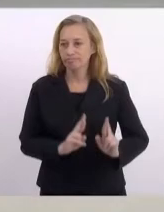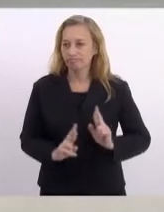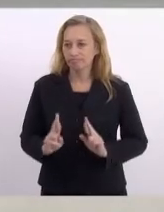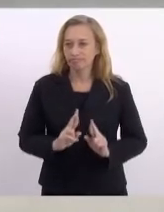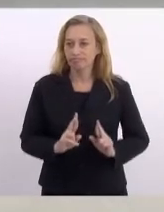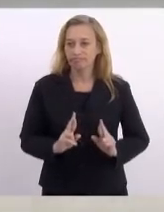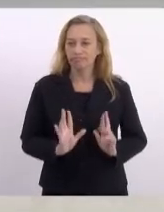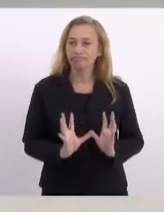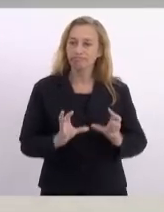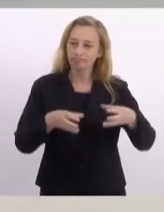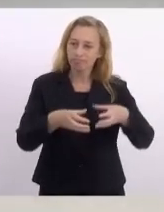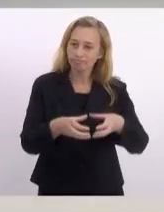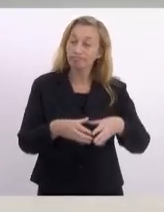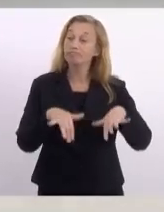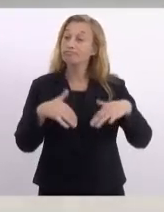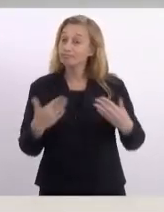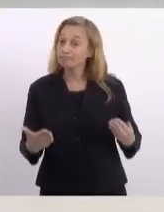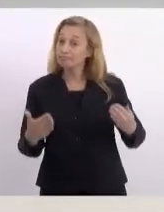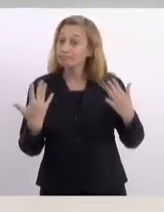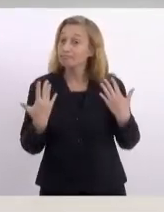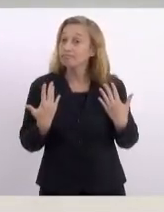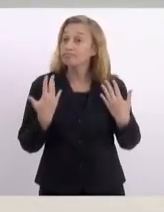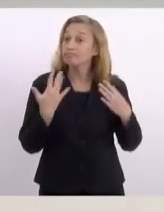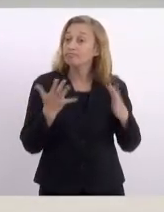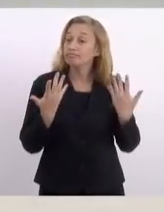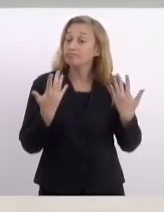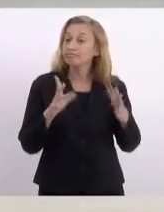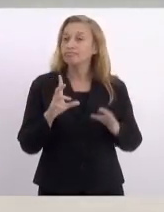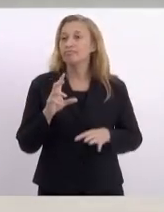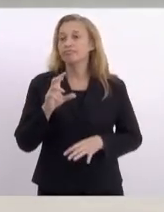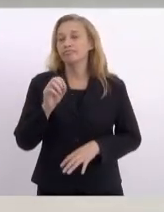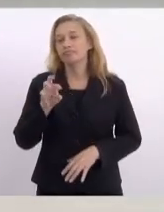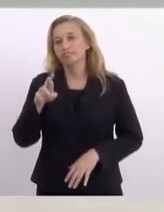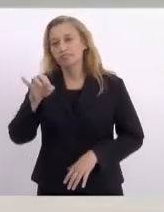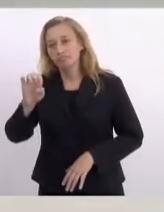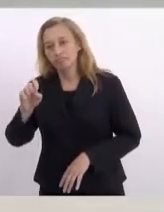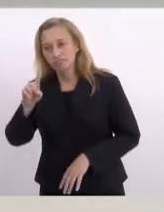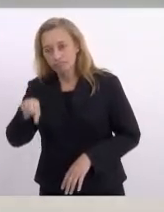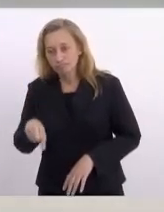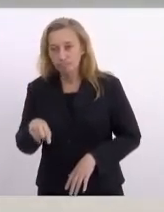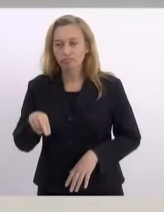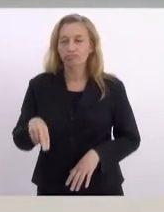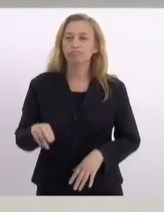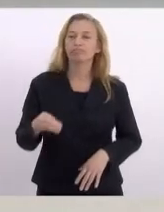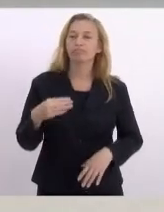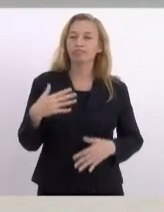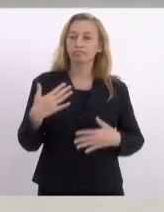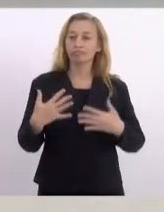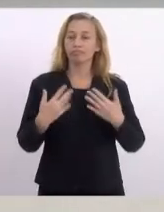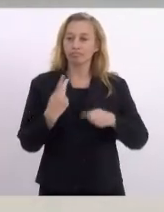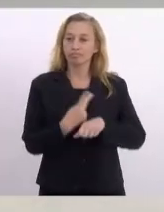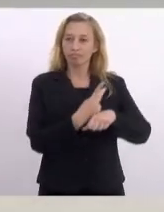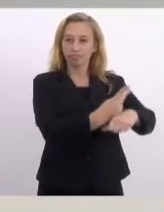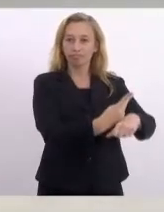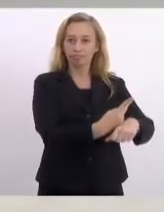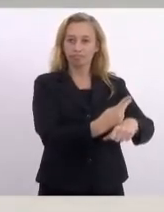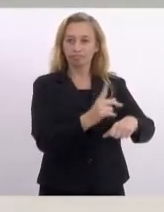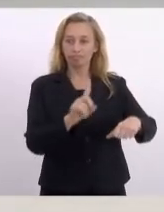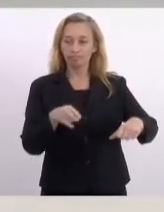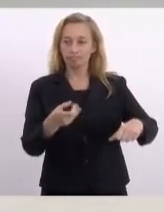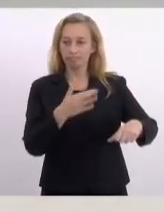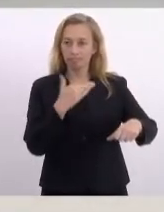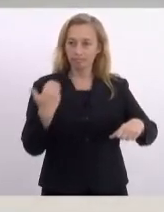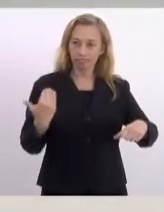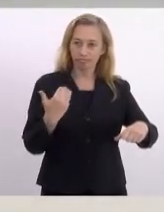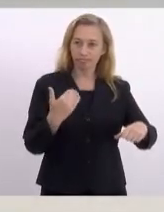em comunidade. Então, salve Yanitinha Doxum, é uma grande honra poder entregar essa medalha pós-mortem,